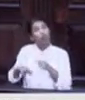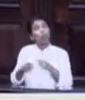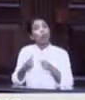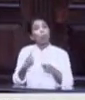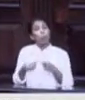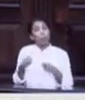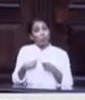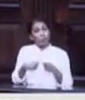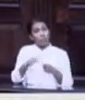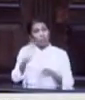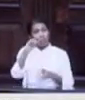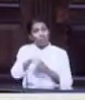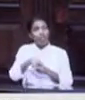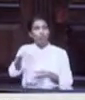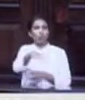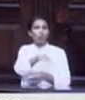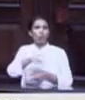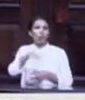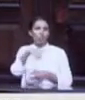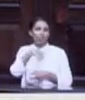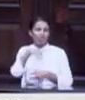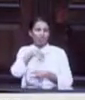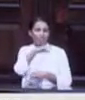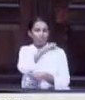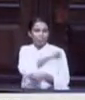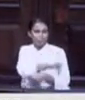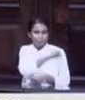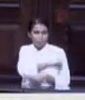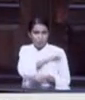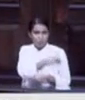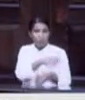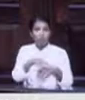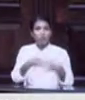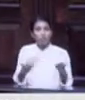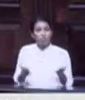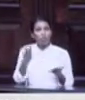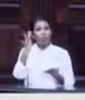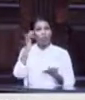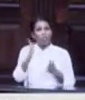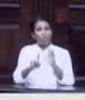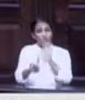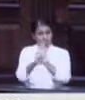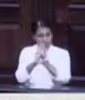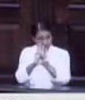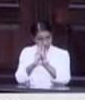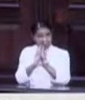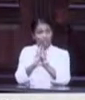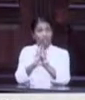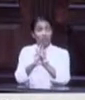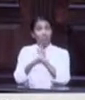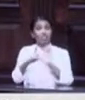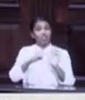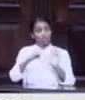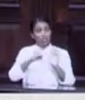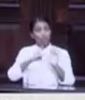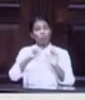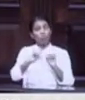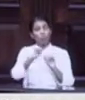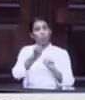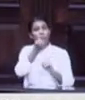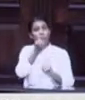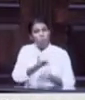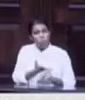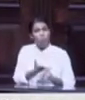dentro dessa realidade do Estado. Acho que a lei do teto dos gastos tem esse mérito, tem o mérito de trazer